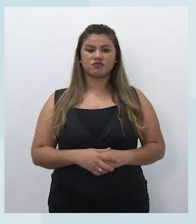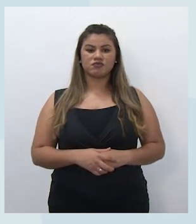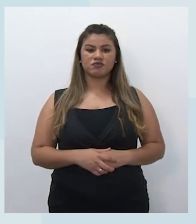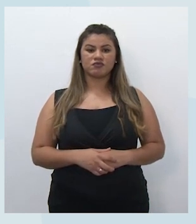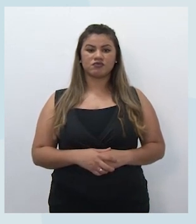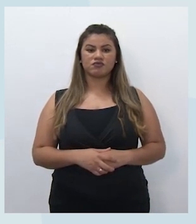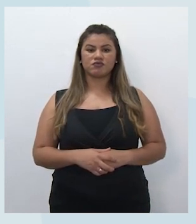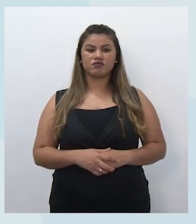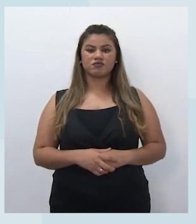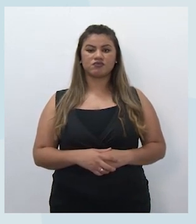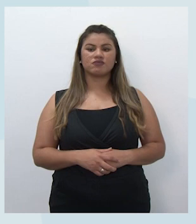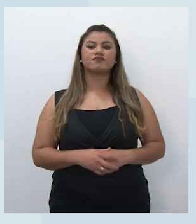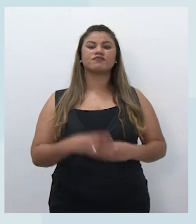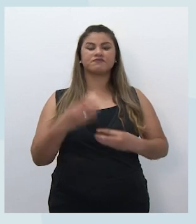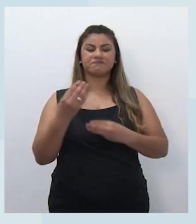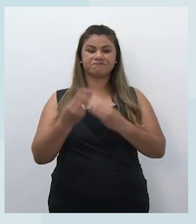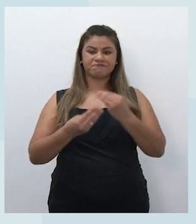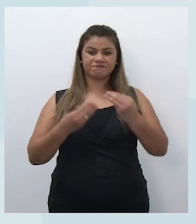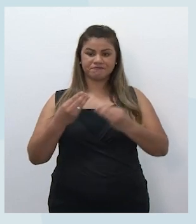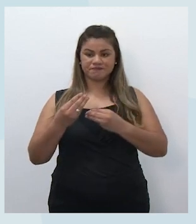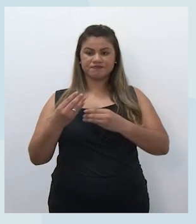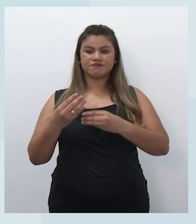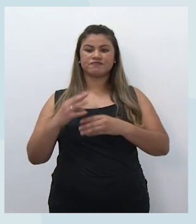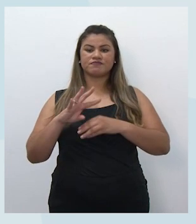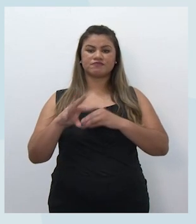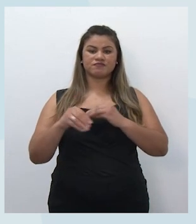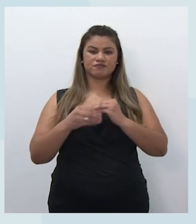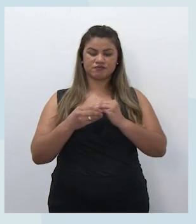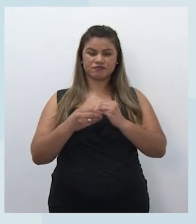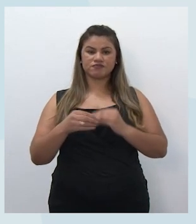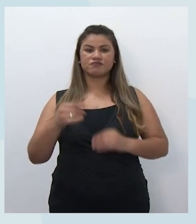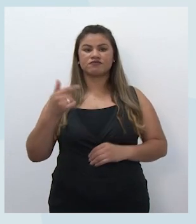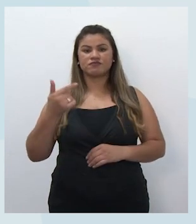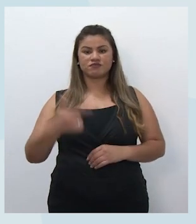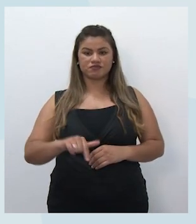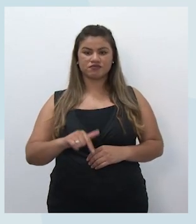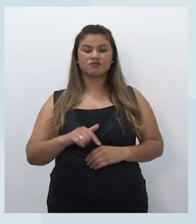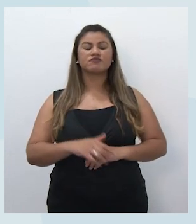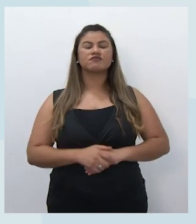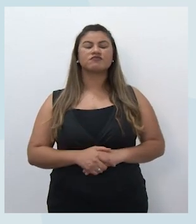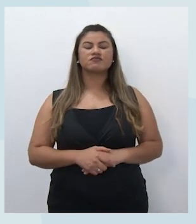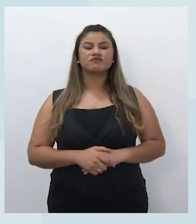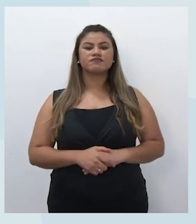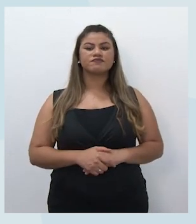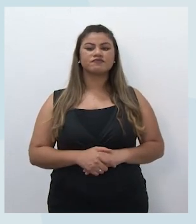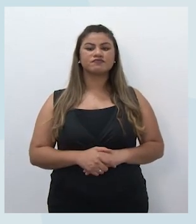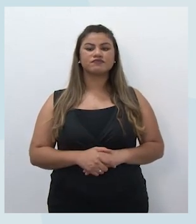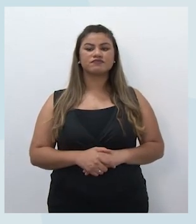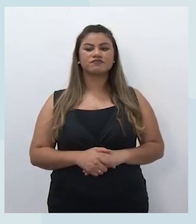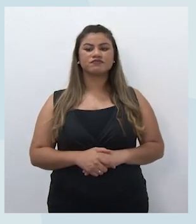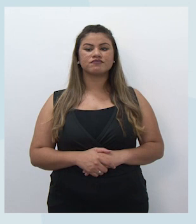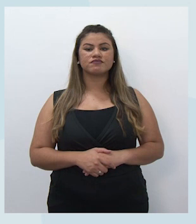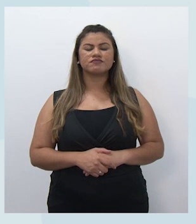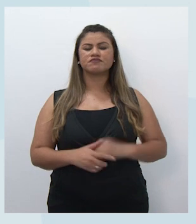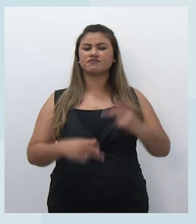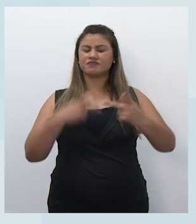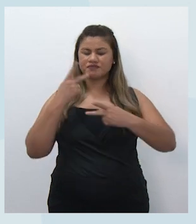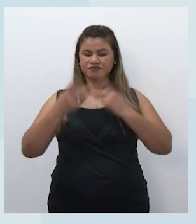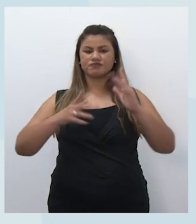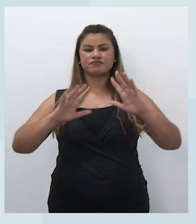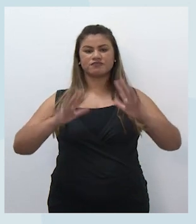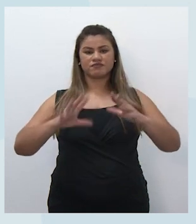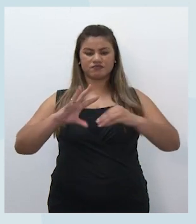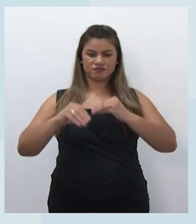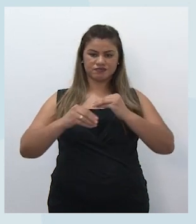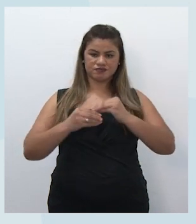Isso. E a implementação, né? Reforçando aqui que a implementação, eu já falei anteriormente,